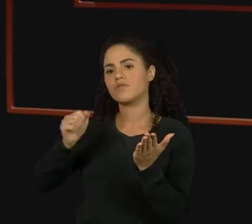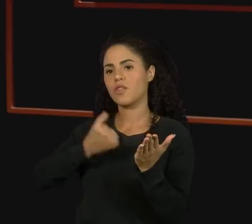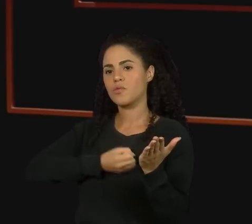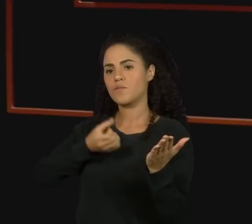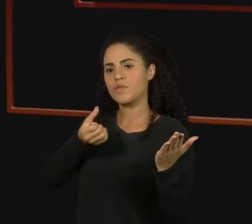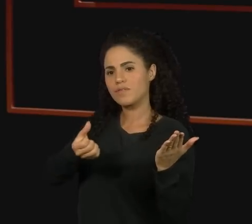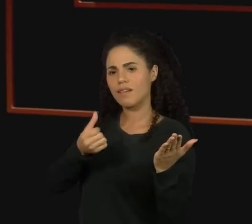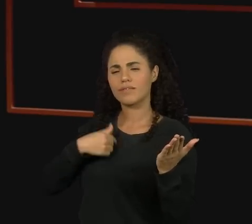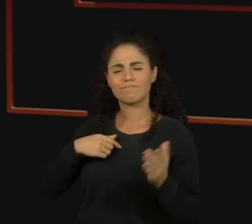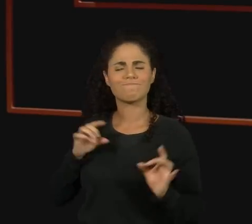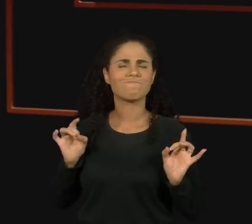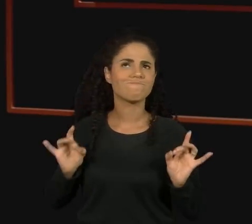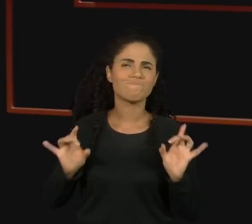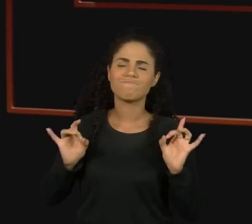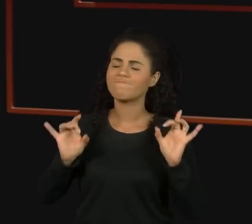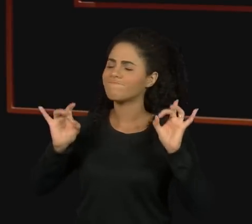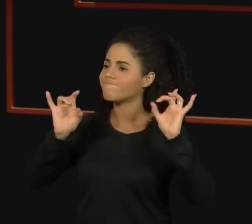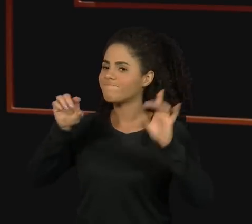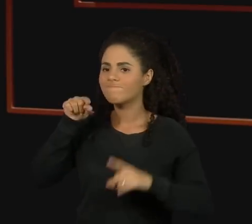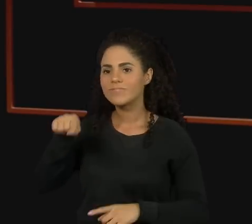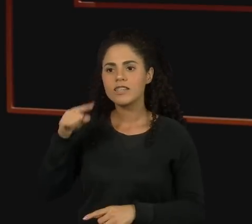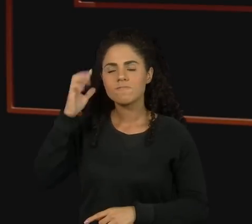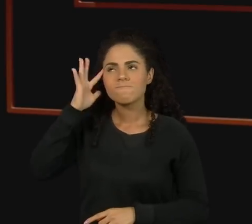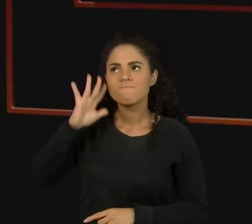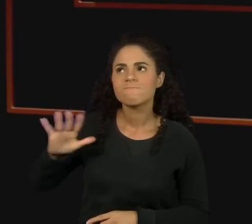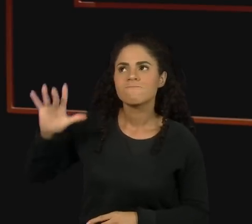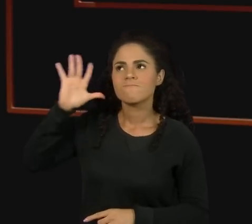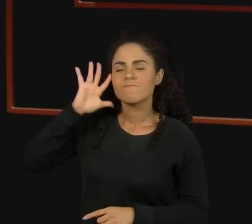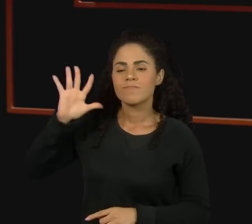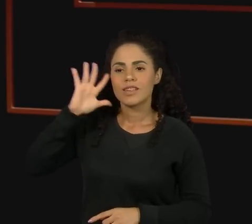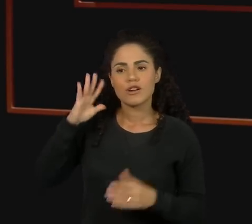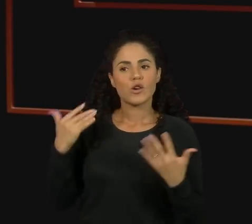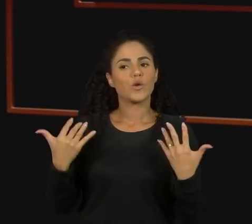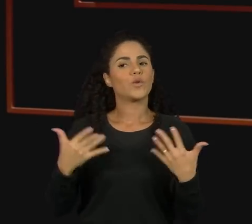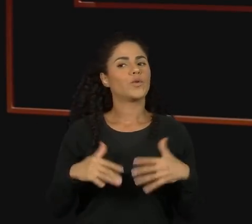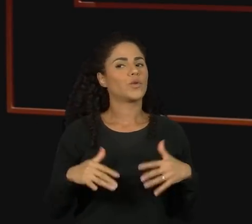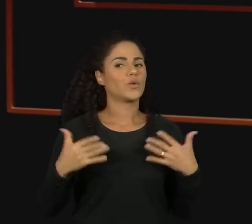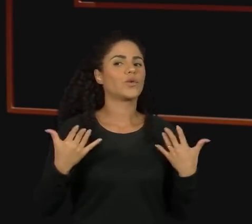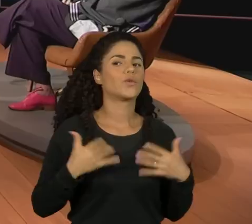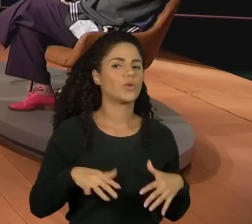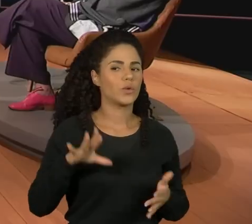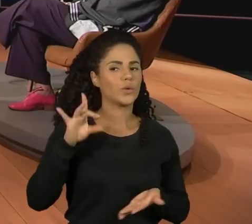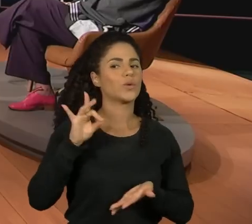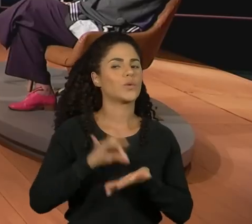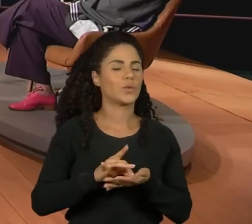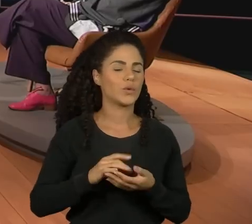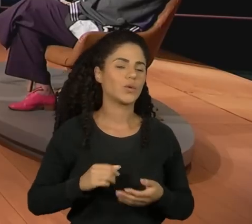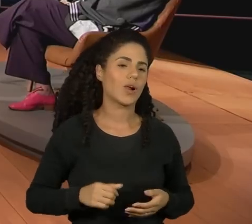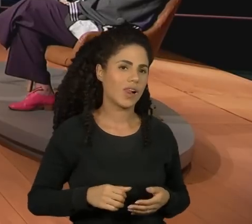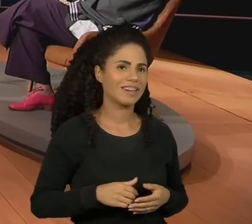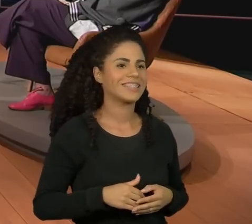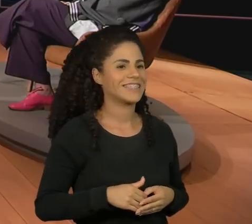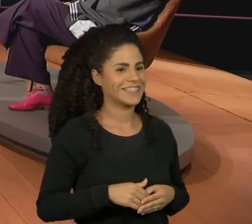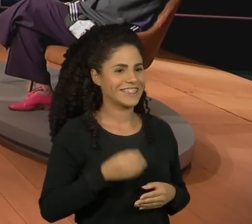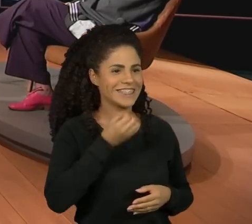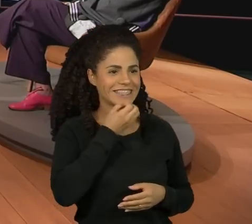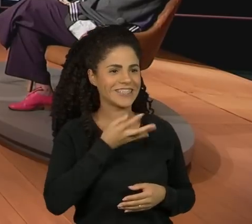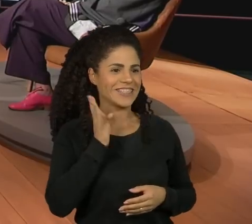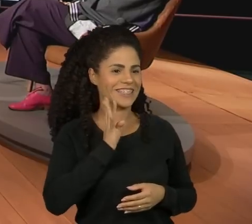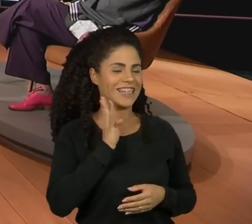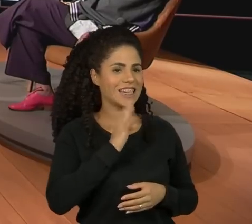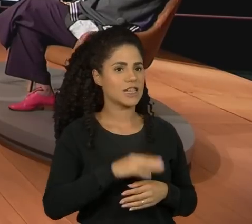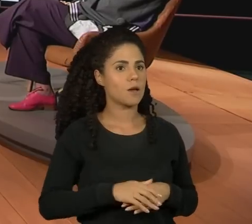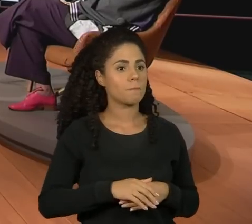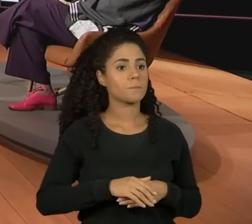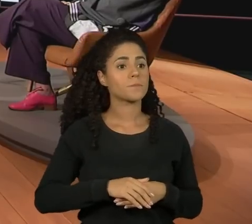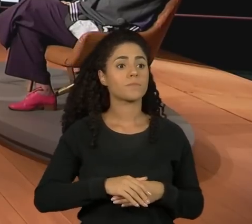Sônia. Olha isso, gente. Ativar a memória emotiva é complicado, né, Stanislavski? Muito bom. Fajala, a gente vai